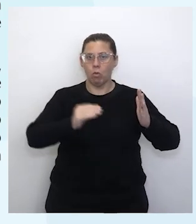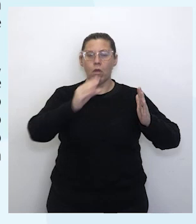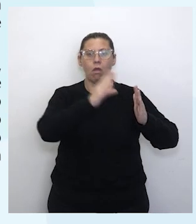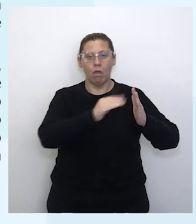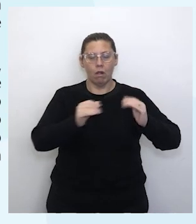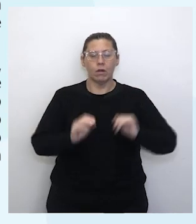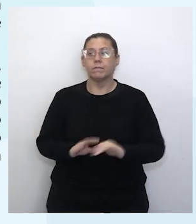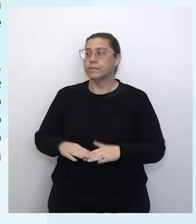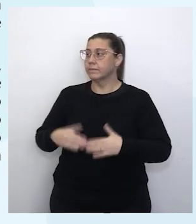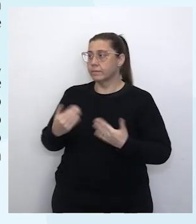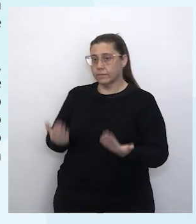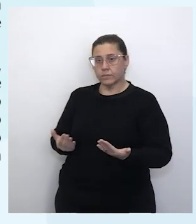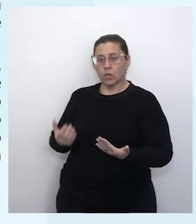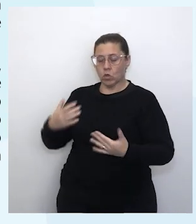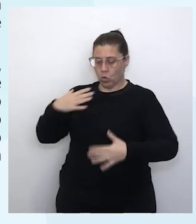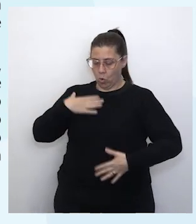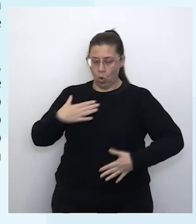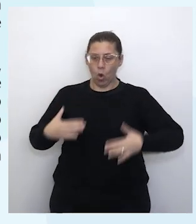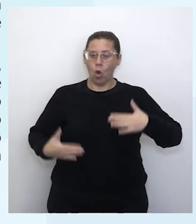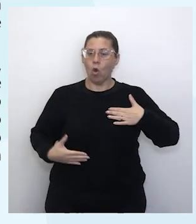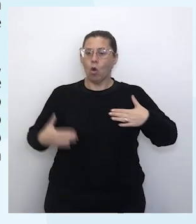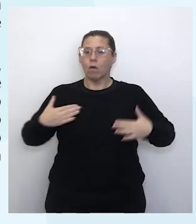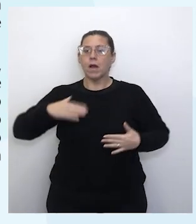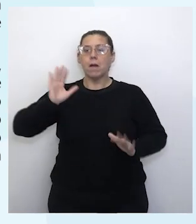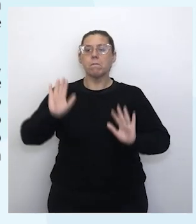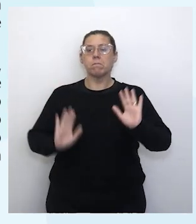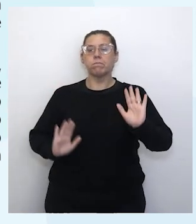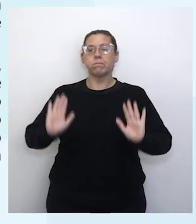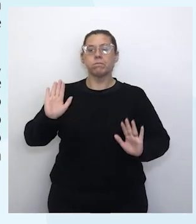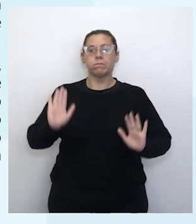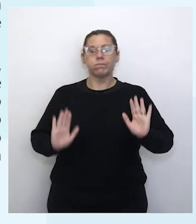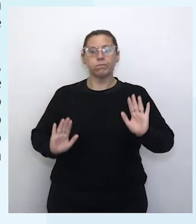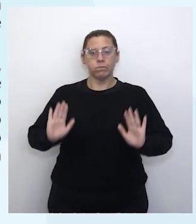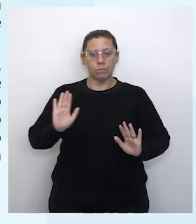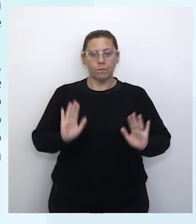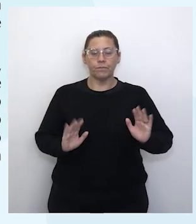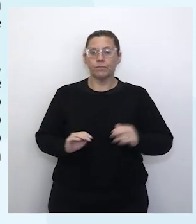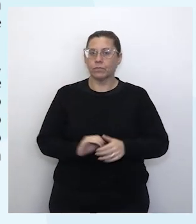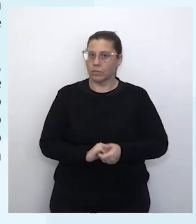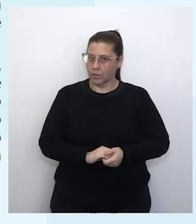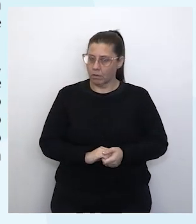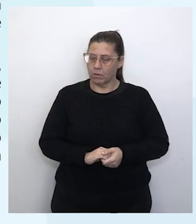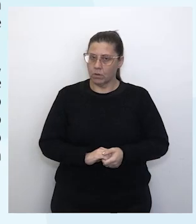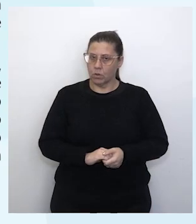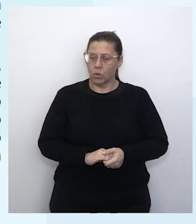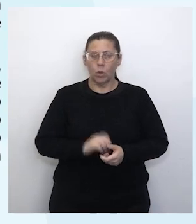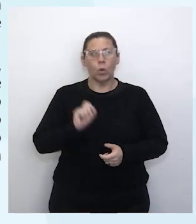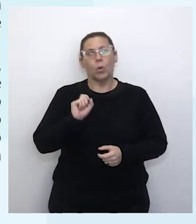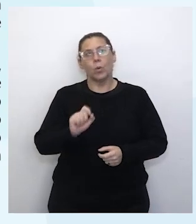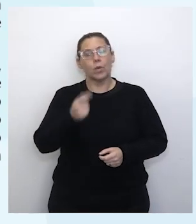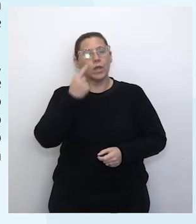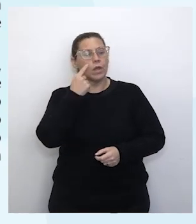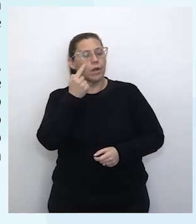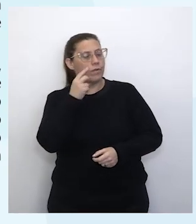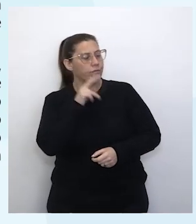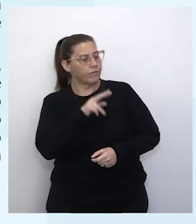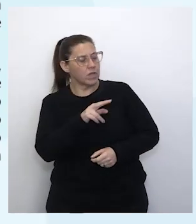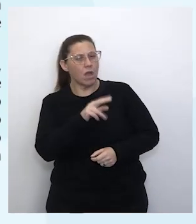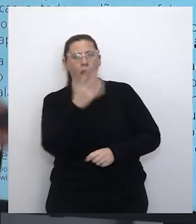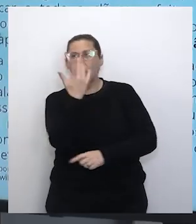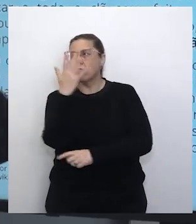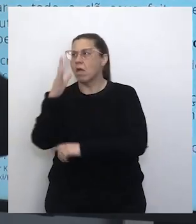Então, através dos gestos do corpo, ele costumava imitar a cena, imitar a